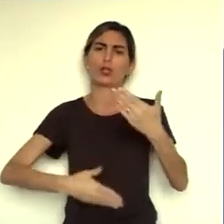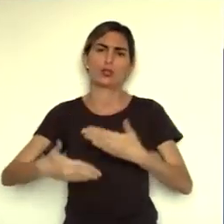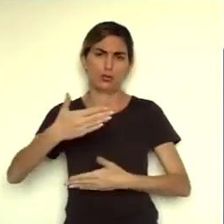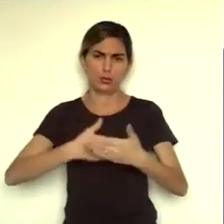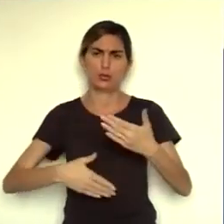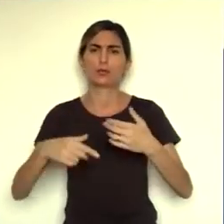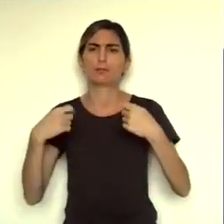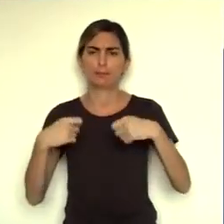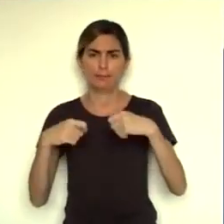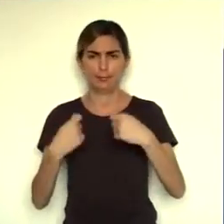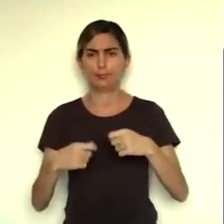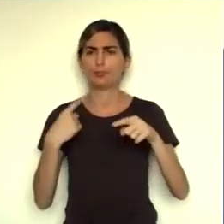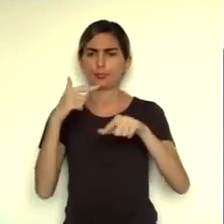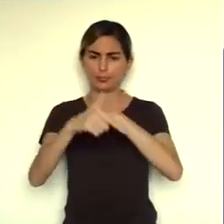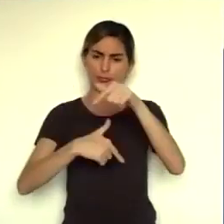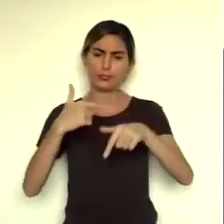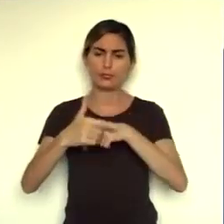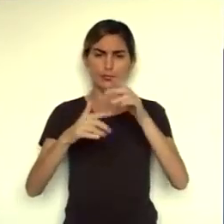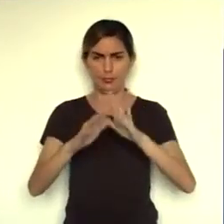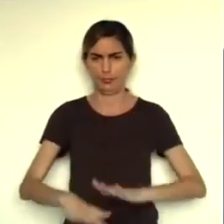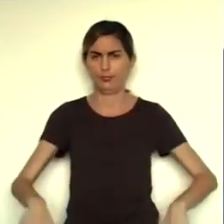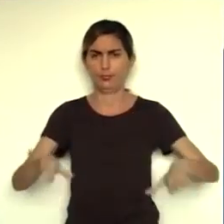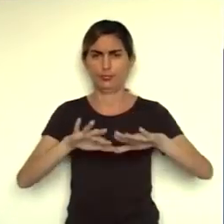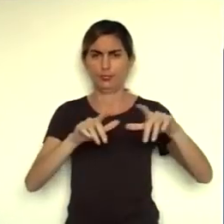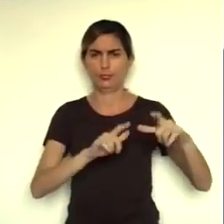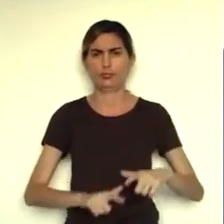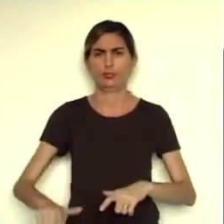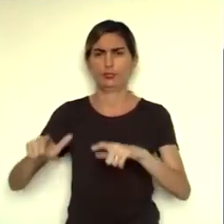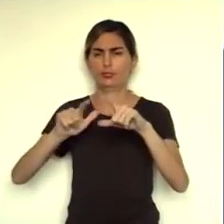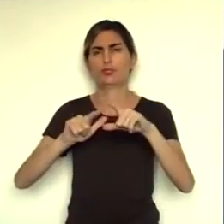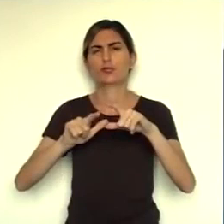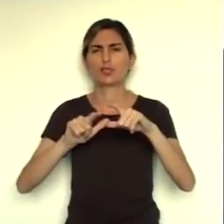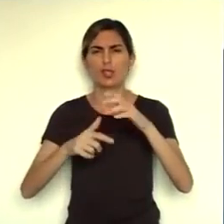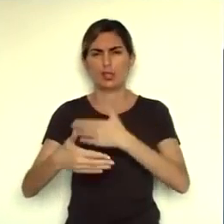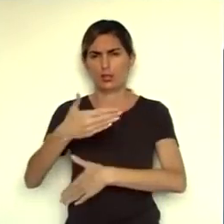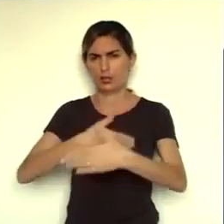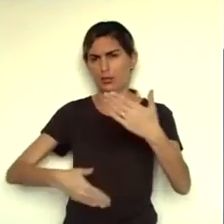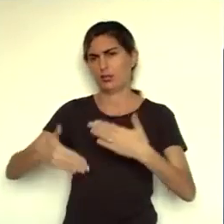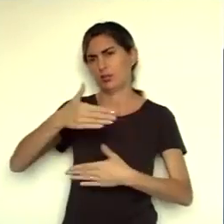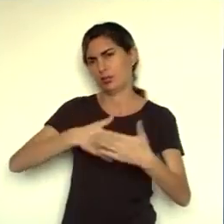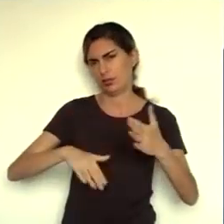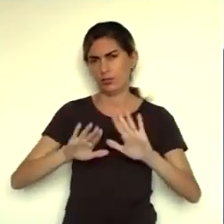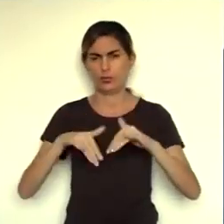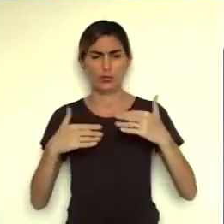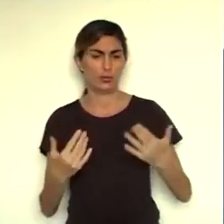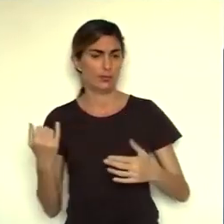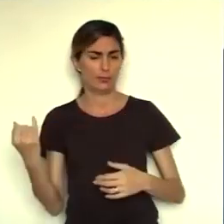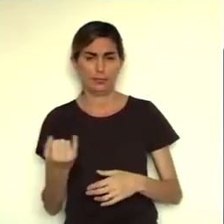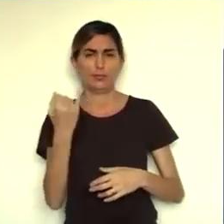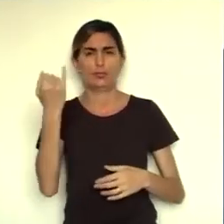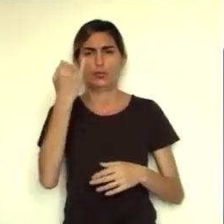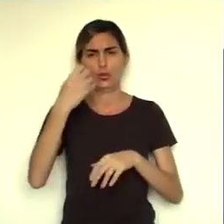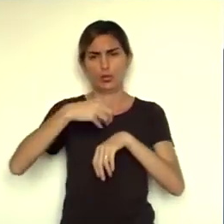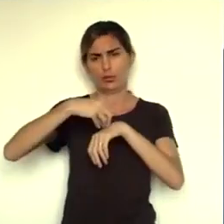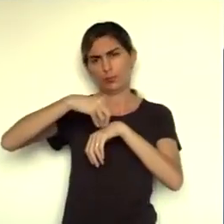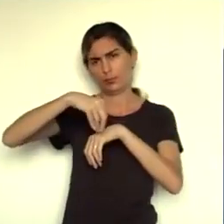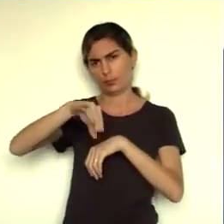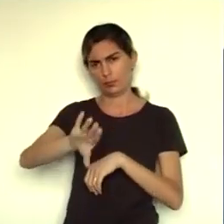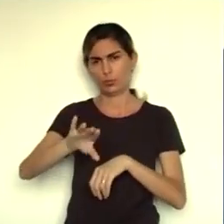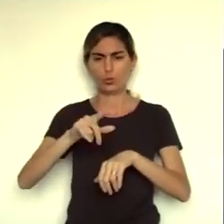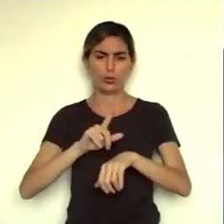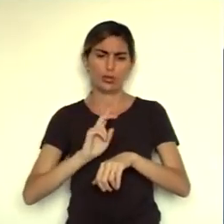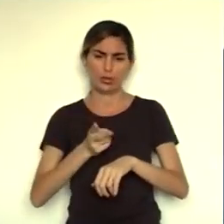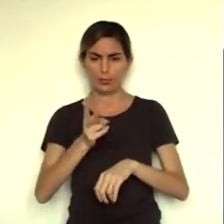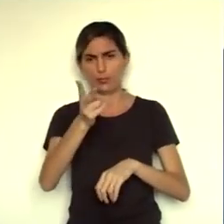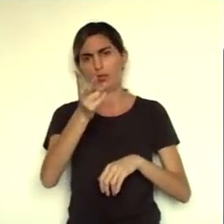precisam ser consideradas porque elas se trabalham no espaço. O espaço é que é o cenário dessas relações. É importante